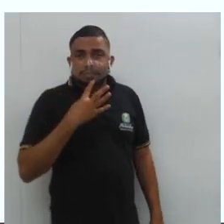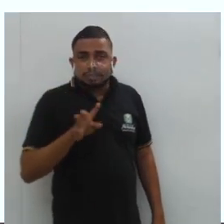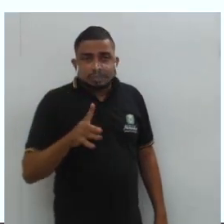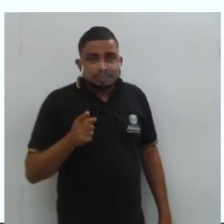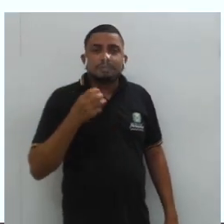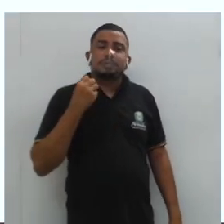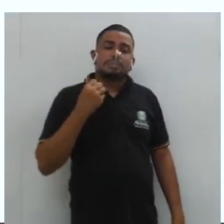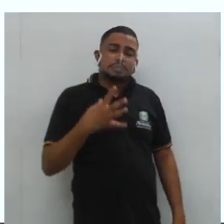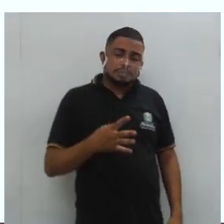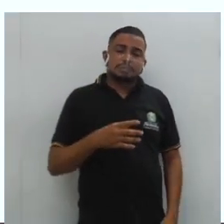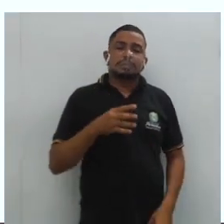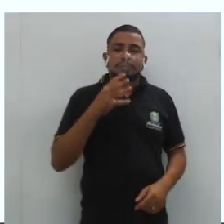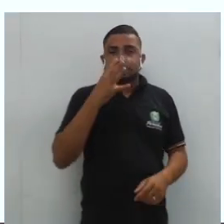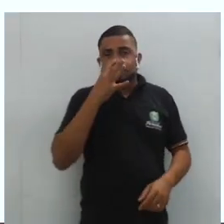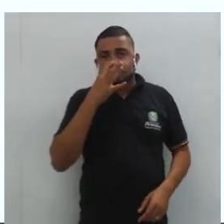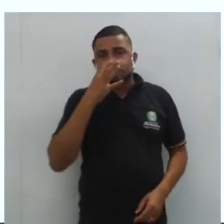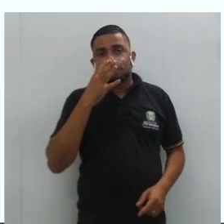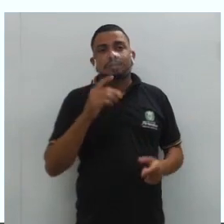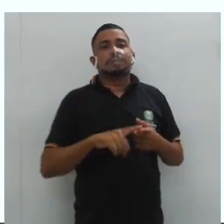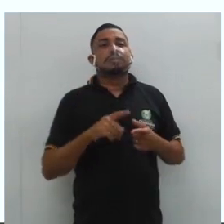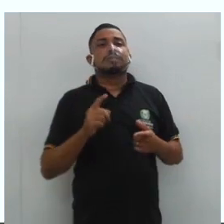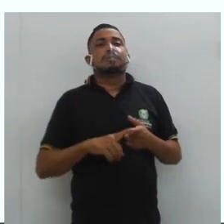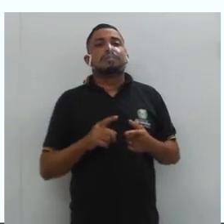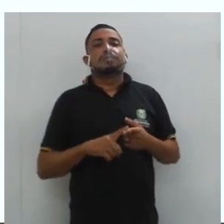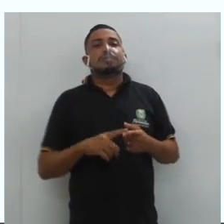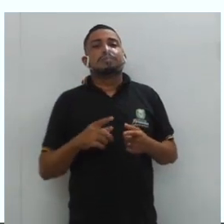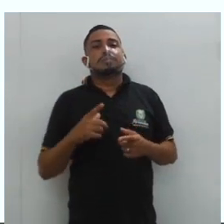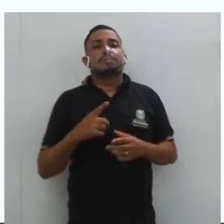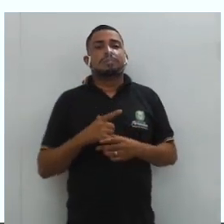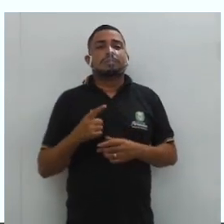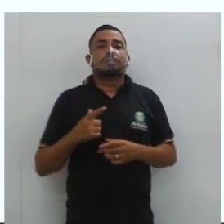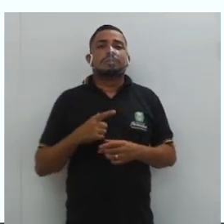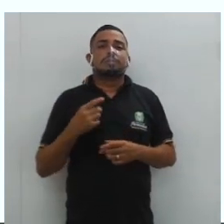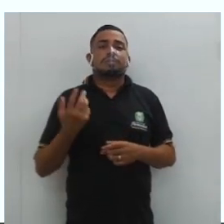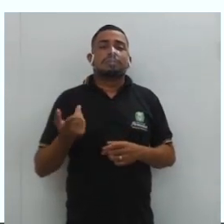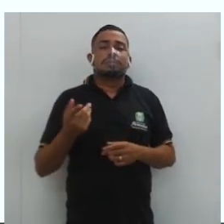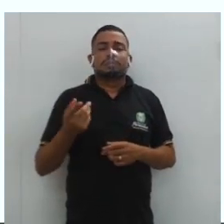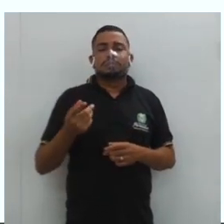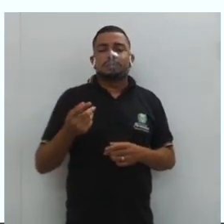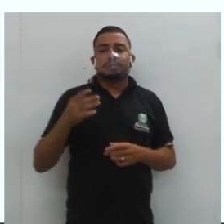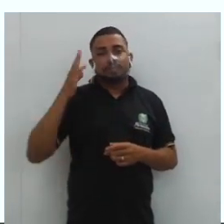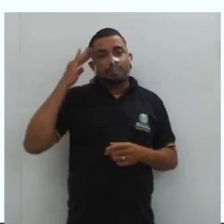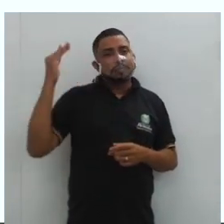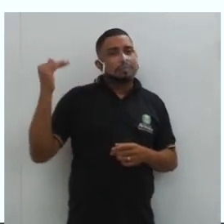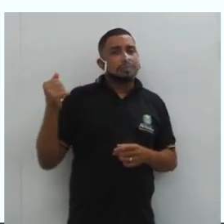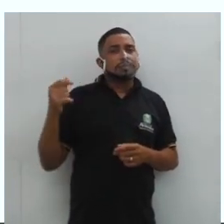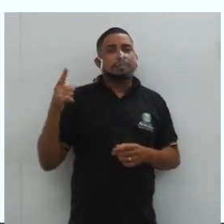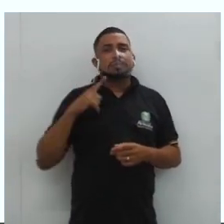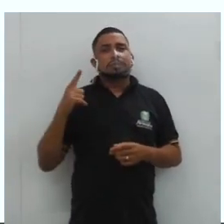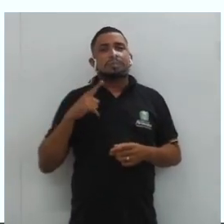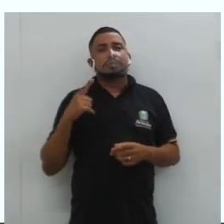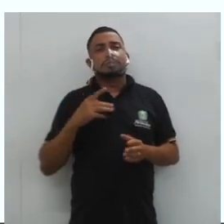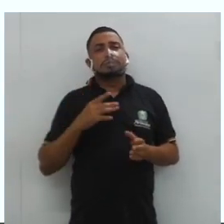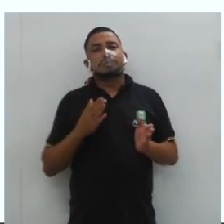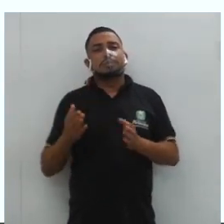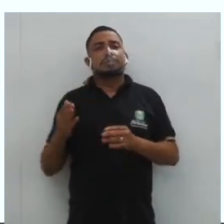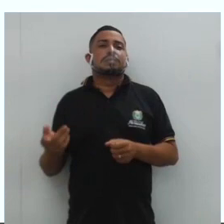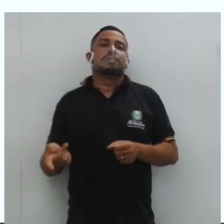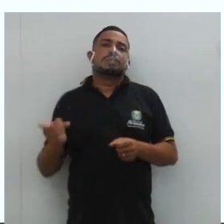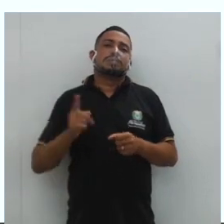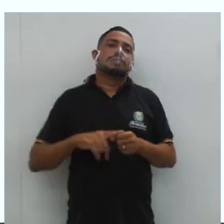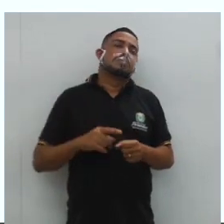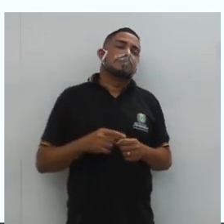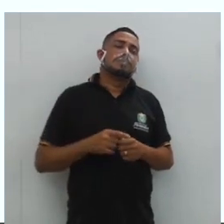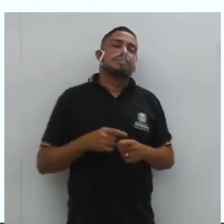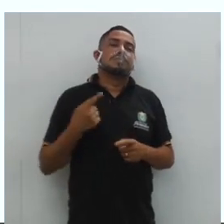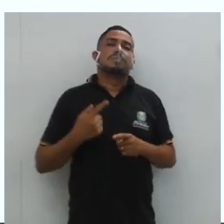pena assistir, porque foi estrelado por Uma Thurman, John Travolta, então tem cenas que